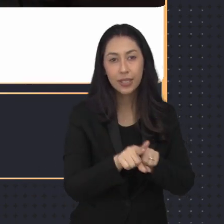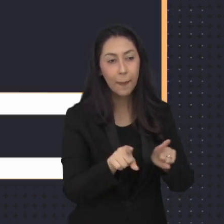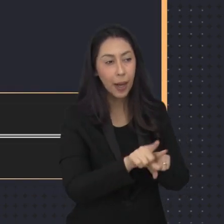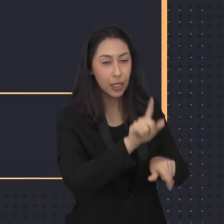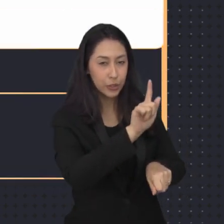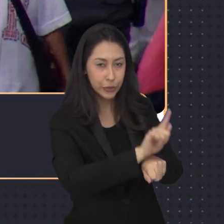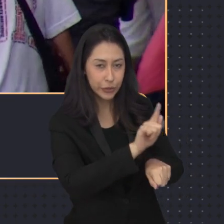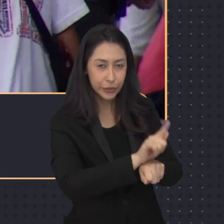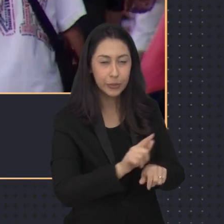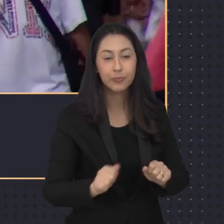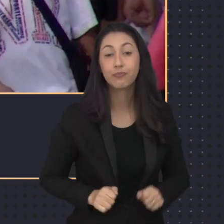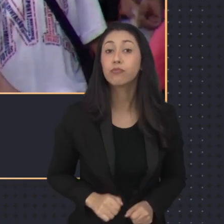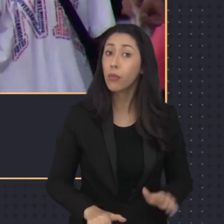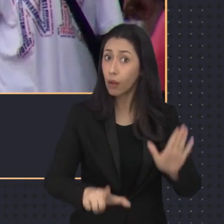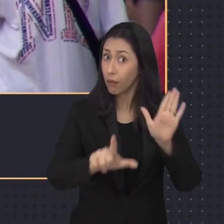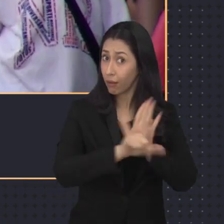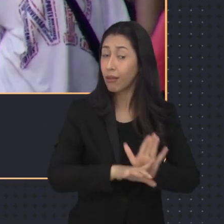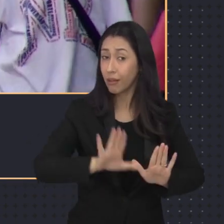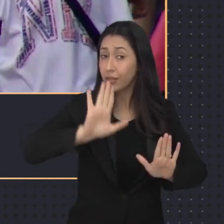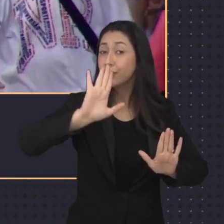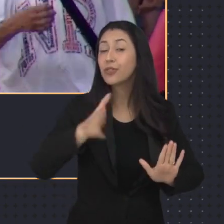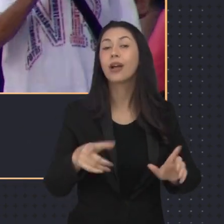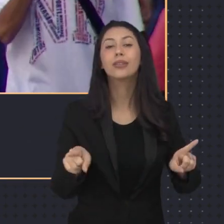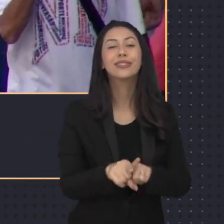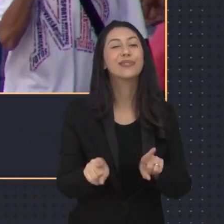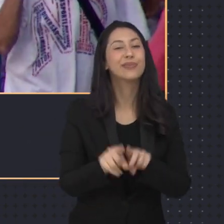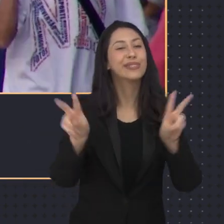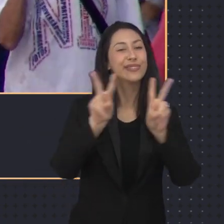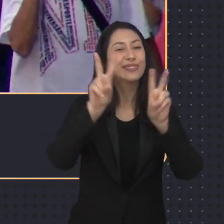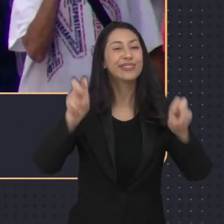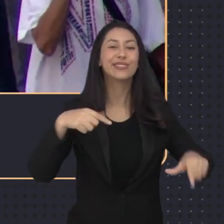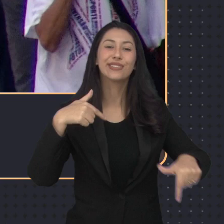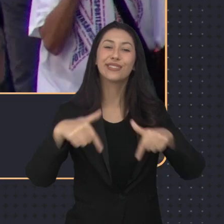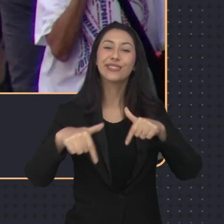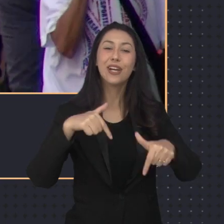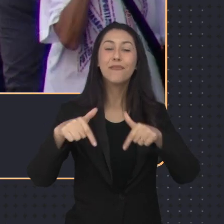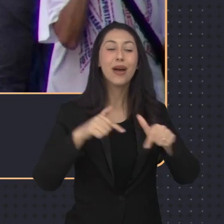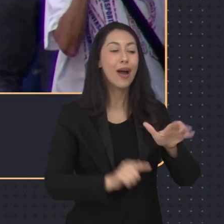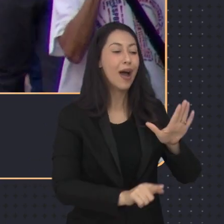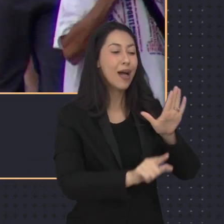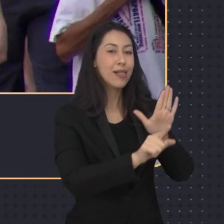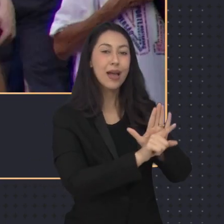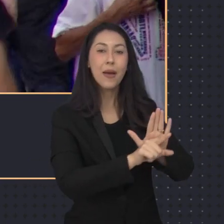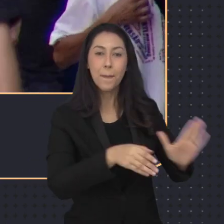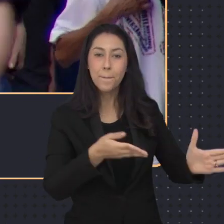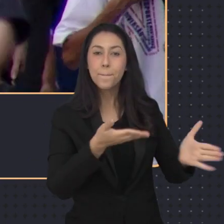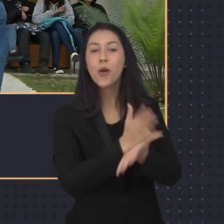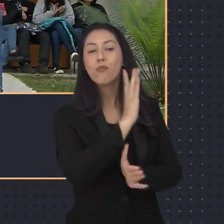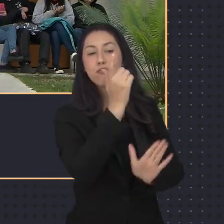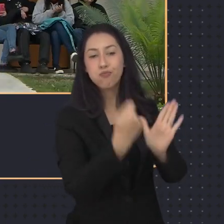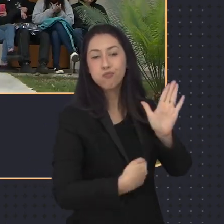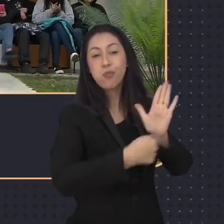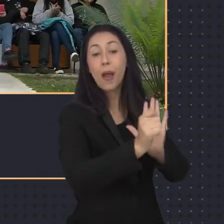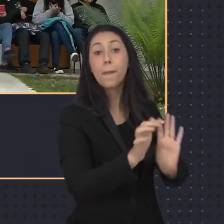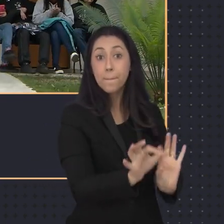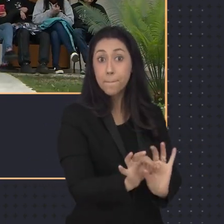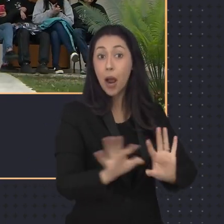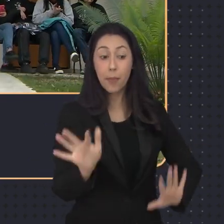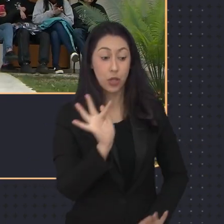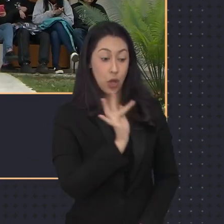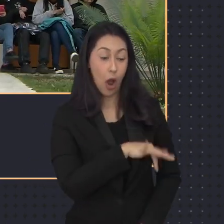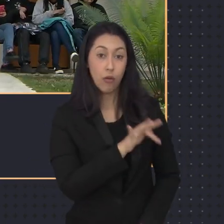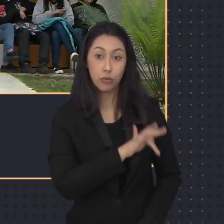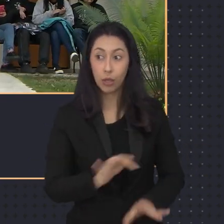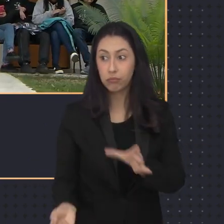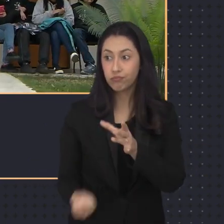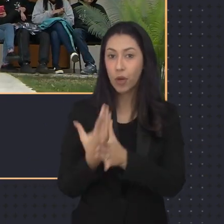de gestão. Agora é lei. Também no tema do mercado de trabalho, uma lei sancionada na cidade autorizou a Fundas a criar